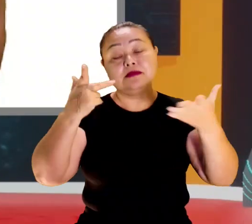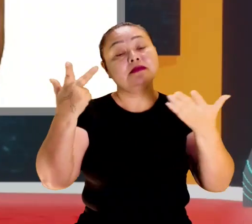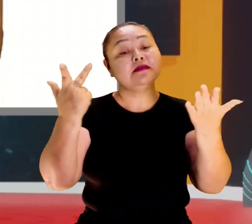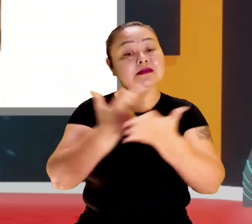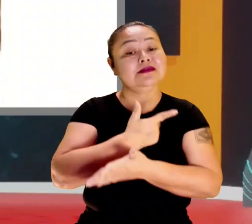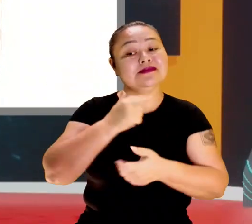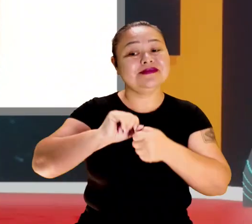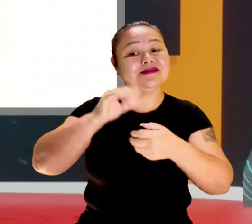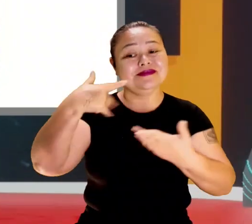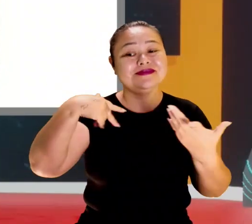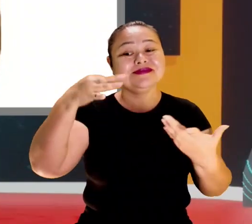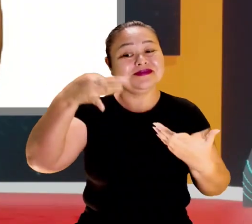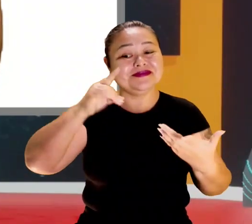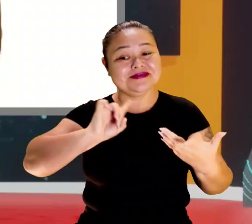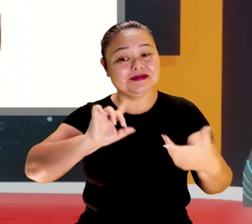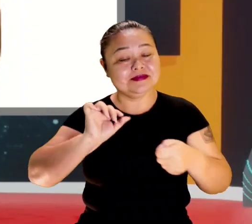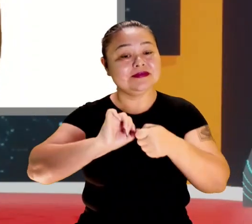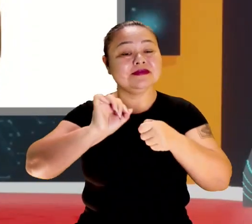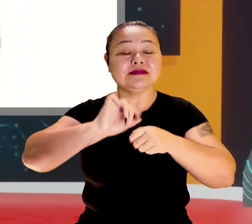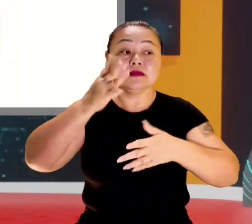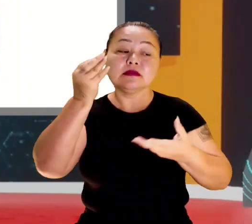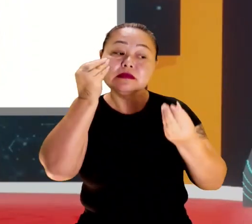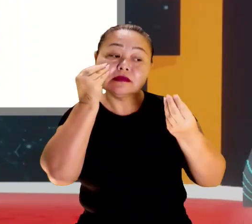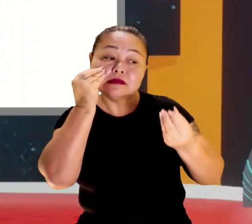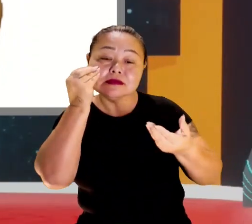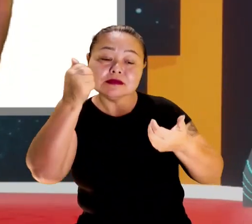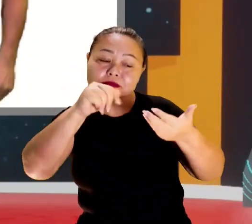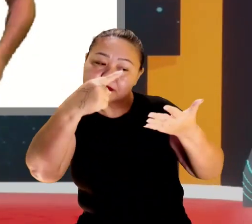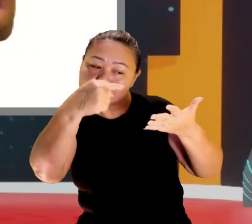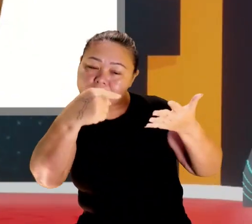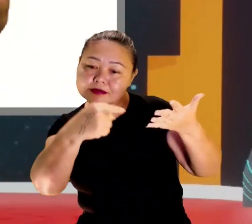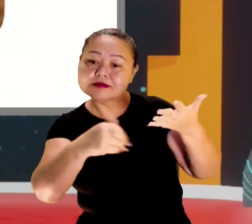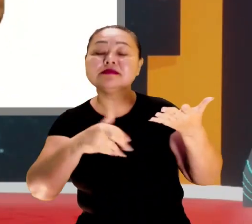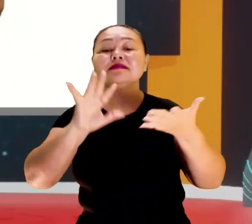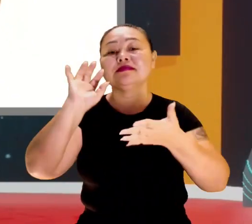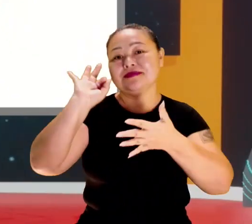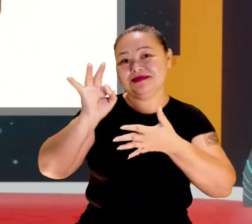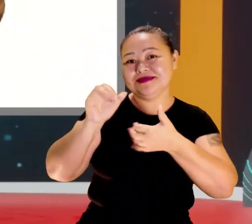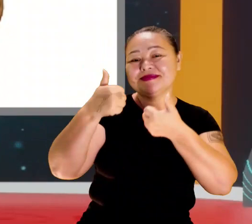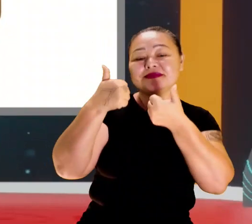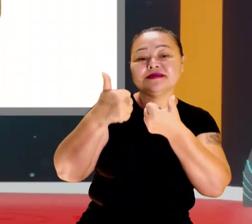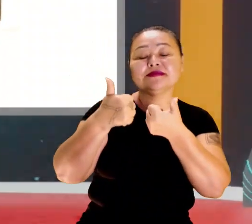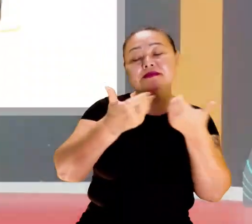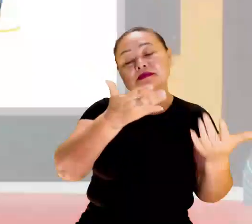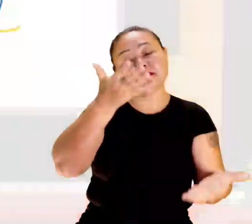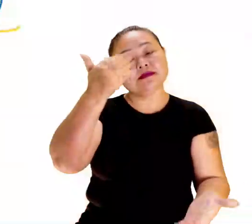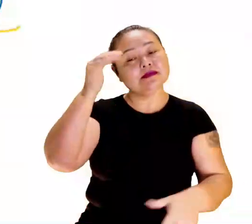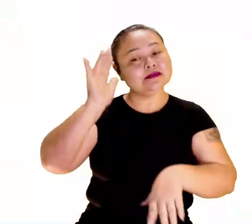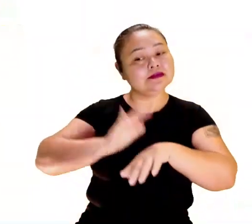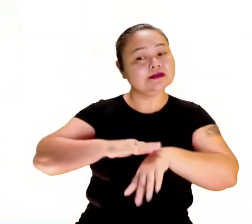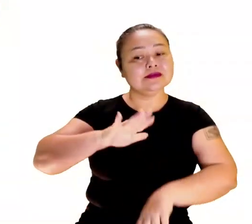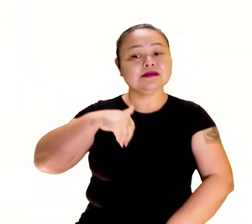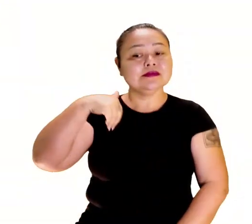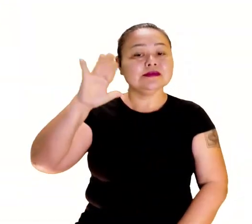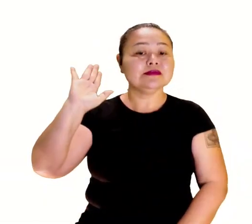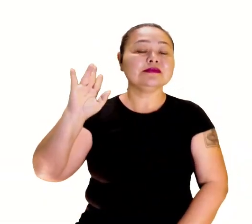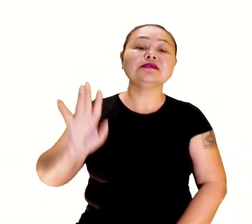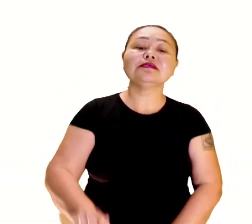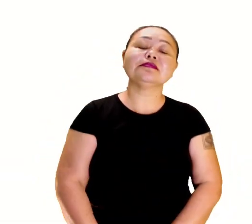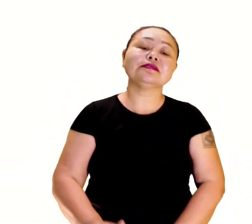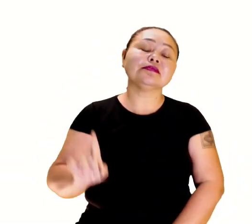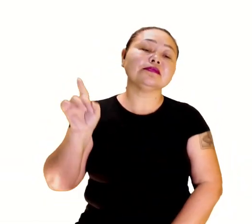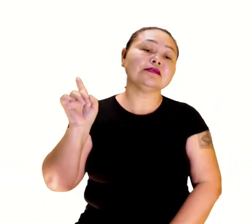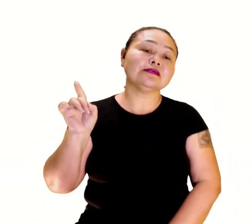está certo, você vai precisar dar uma conferidinha aí, tá certo? Beleza? Vamos lá então, mais uma? Mais uma. É isso aí, aqui a